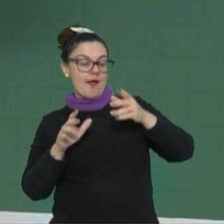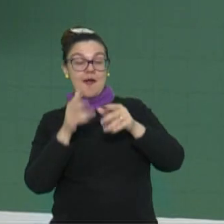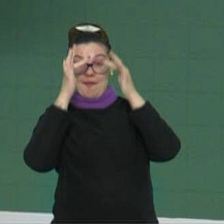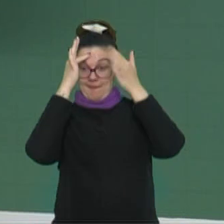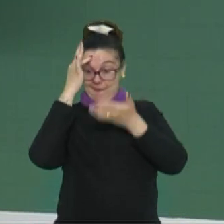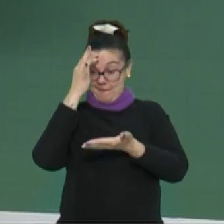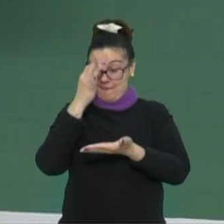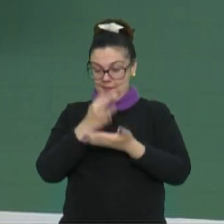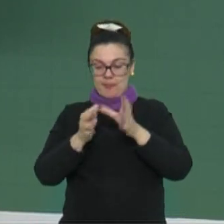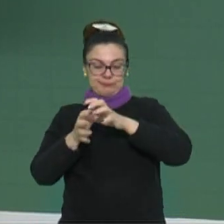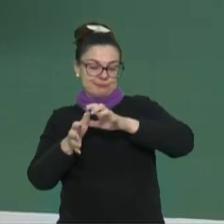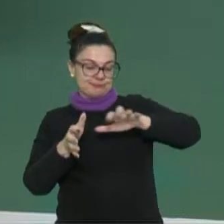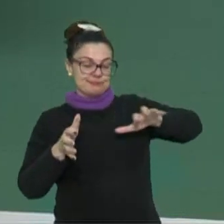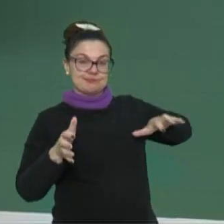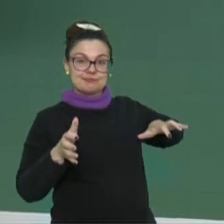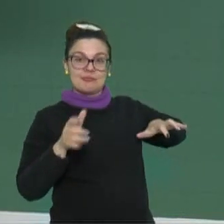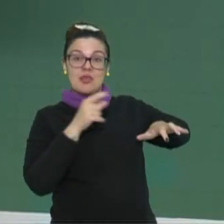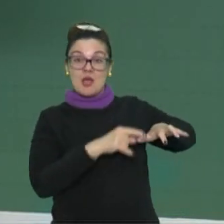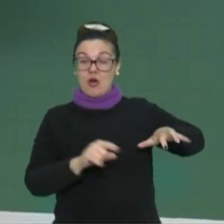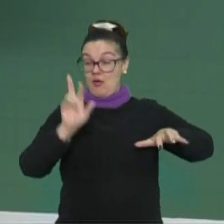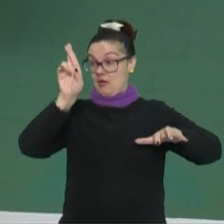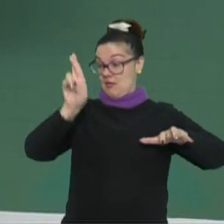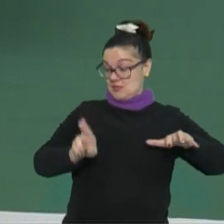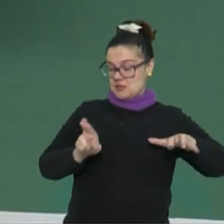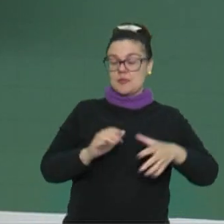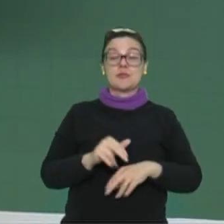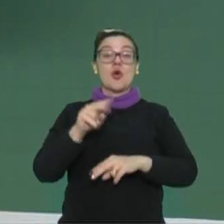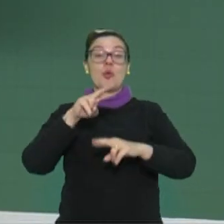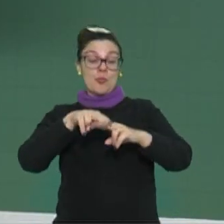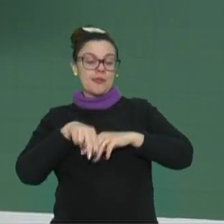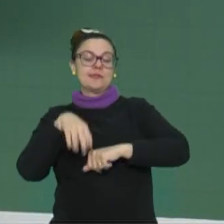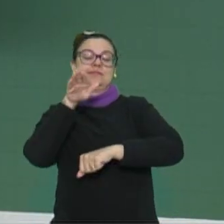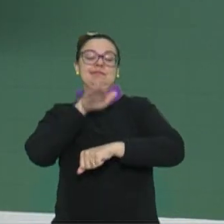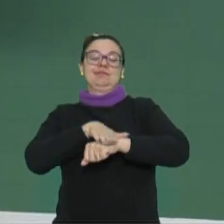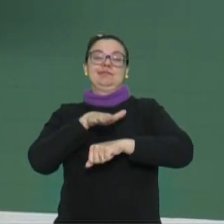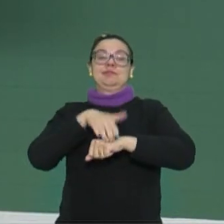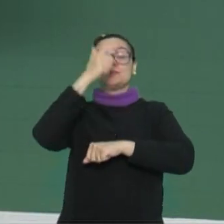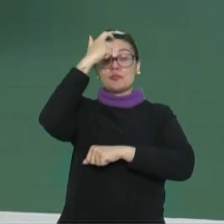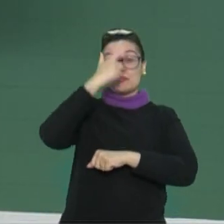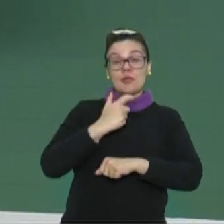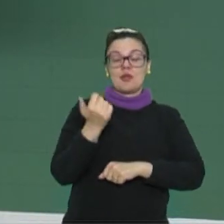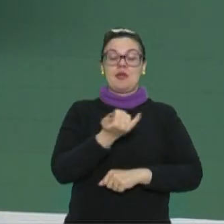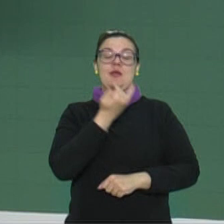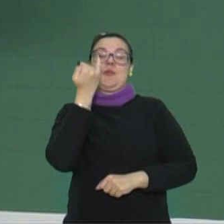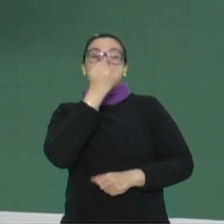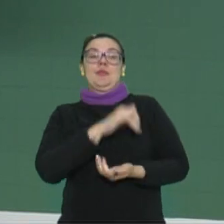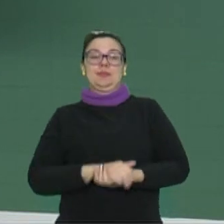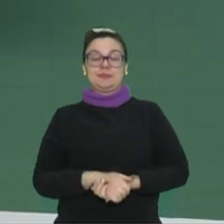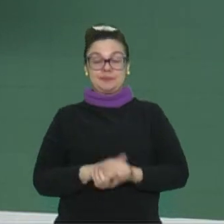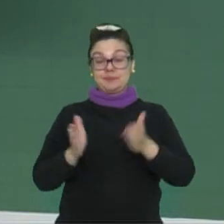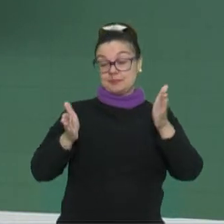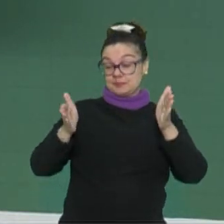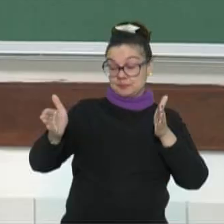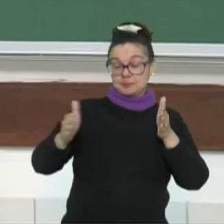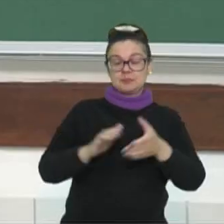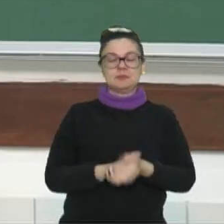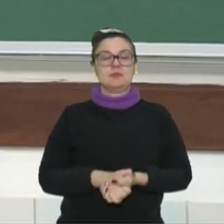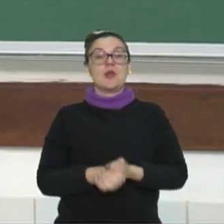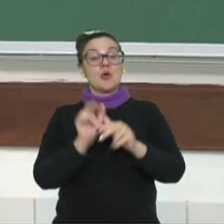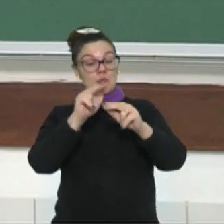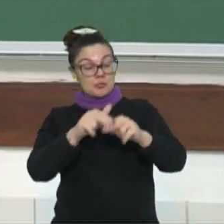agora fica estritamente com a razão. Por isso, a autonomia do ser humano é tão importante nesse momento. Então,